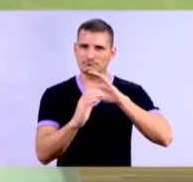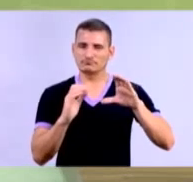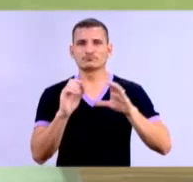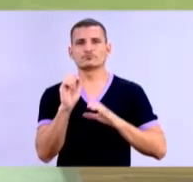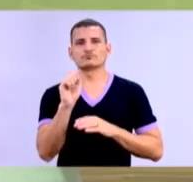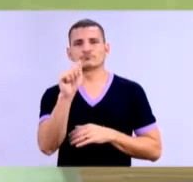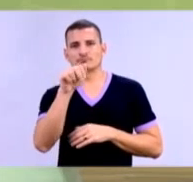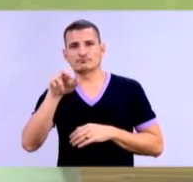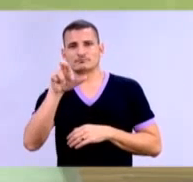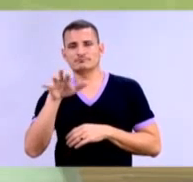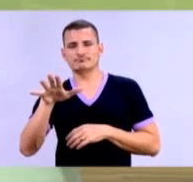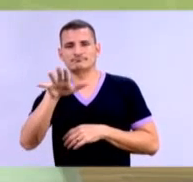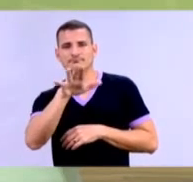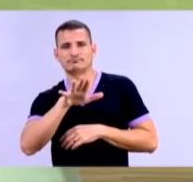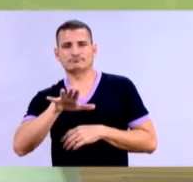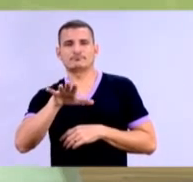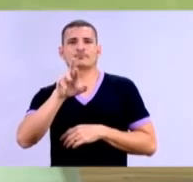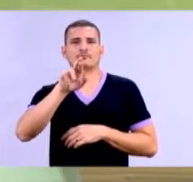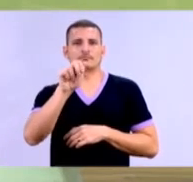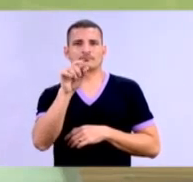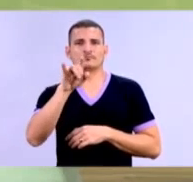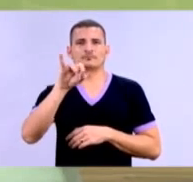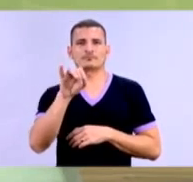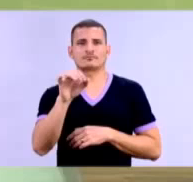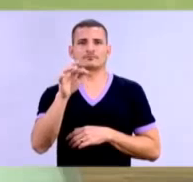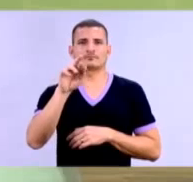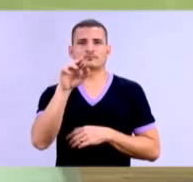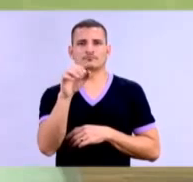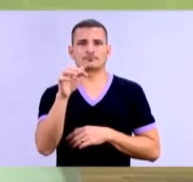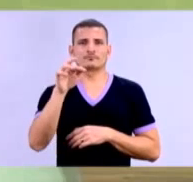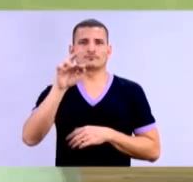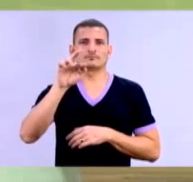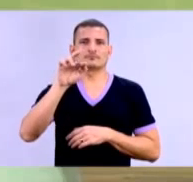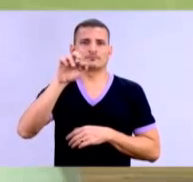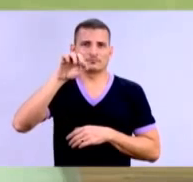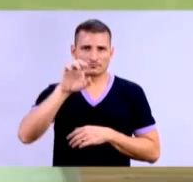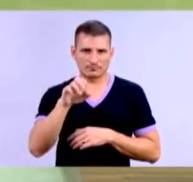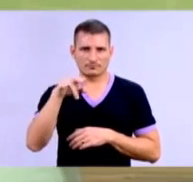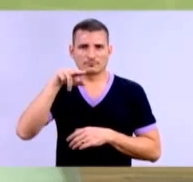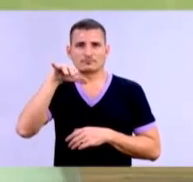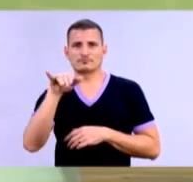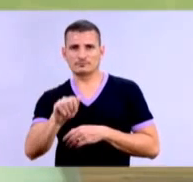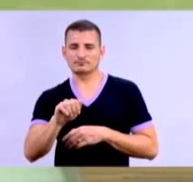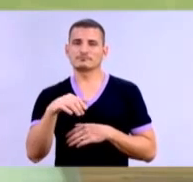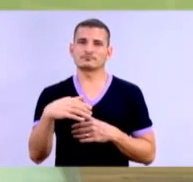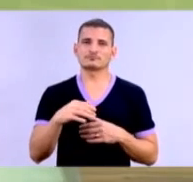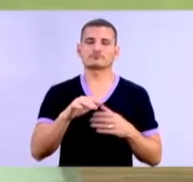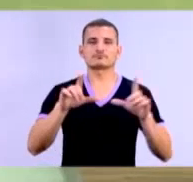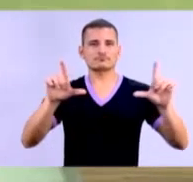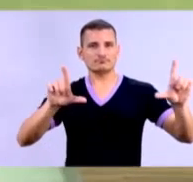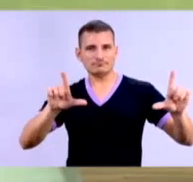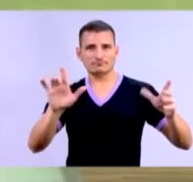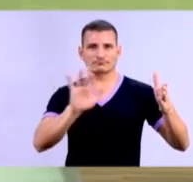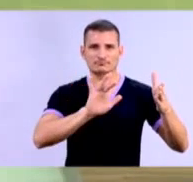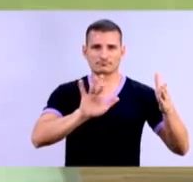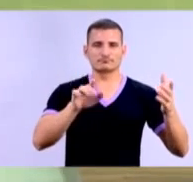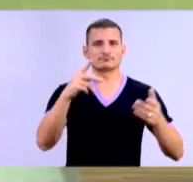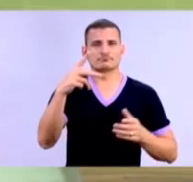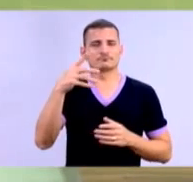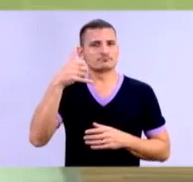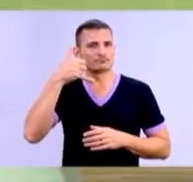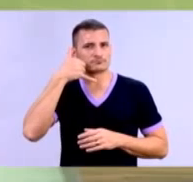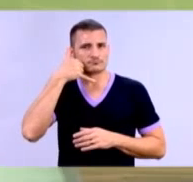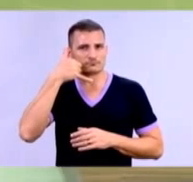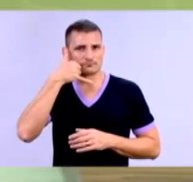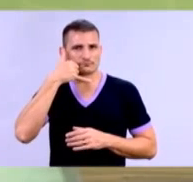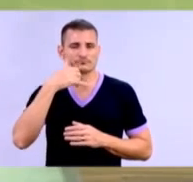ar, através da radiofrequência. E isso vale para a Smart TV, isso vale para o seu celular.